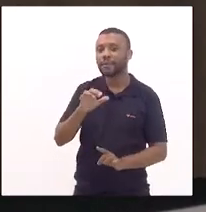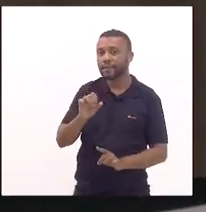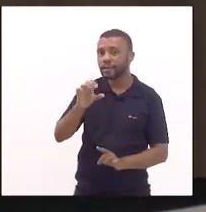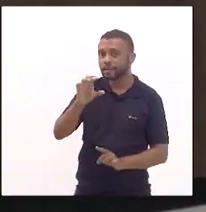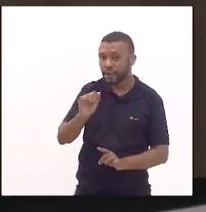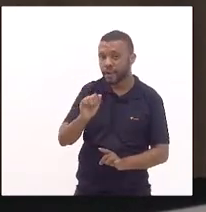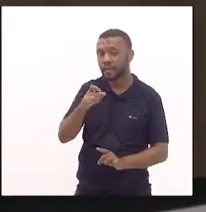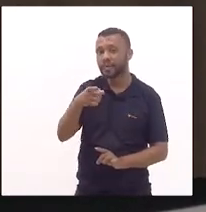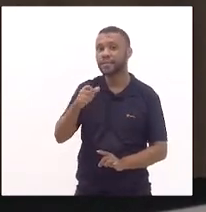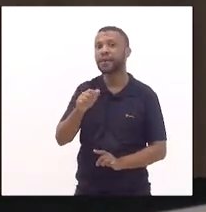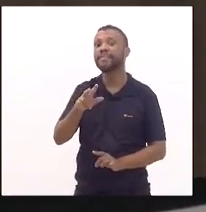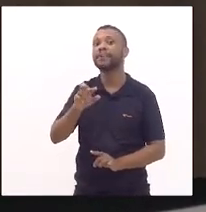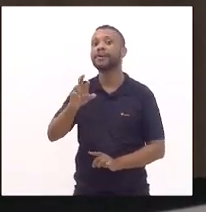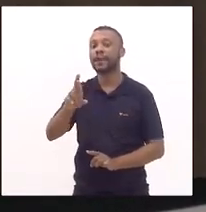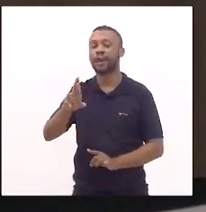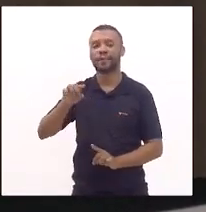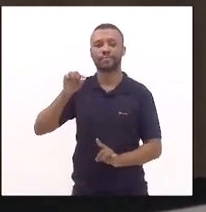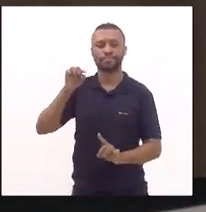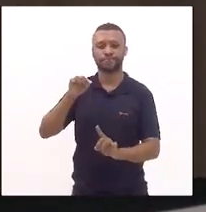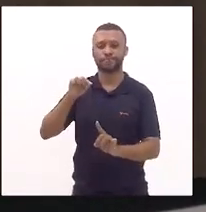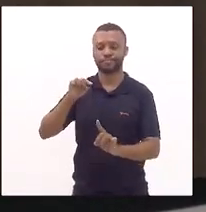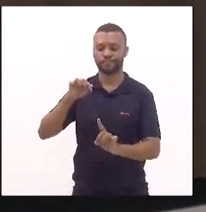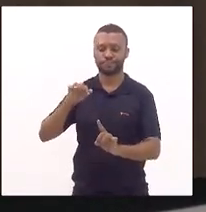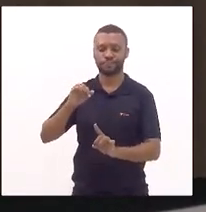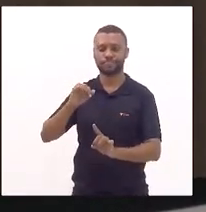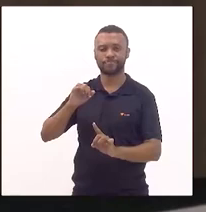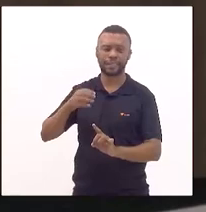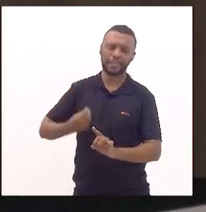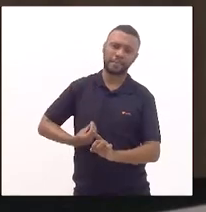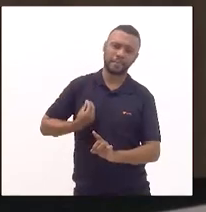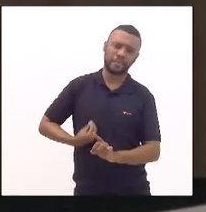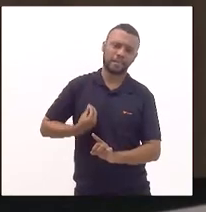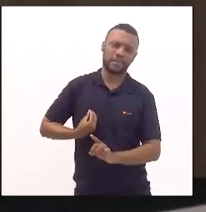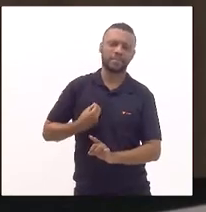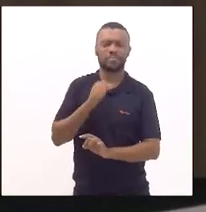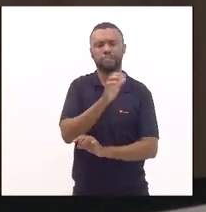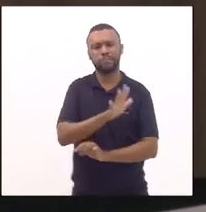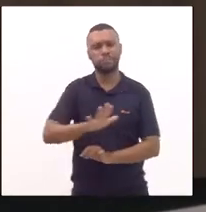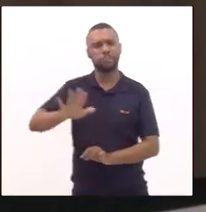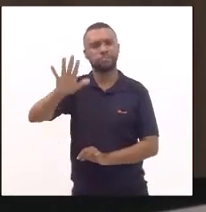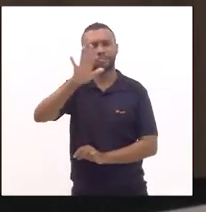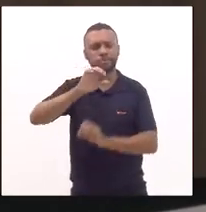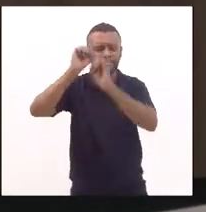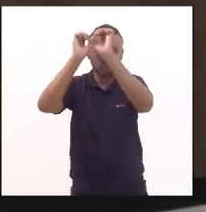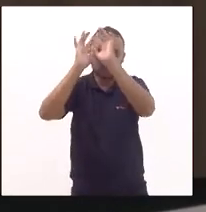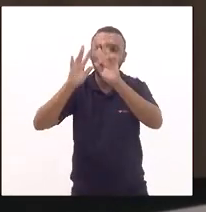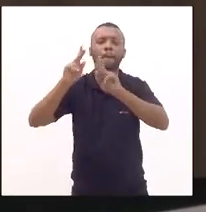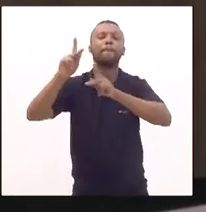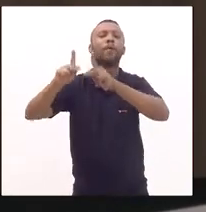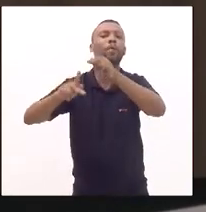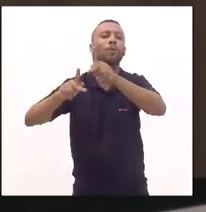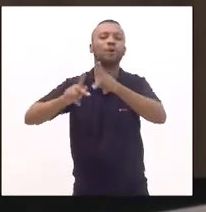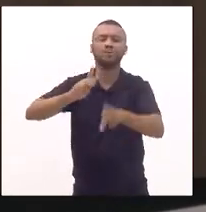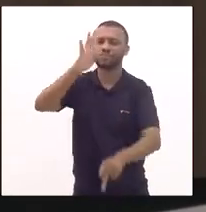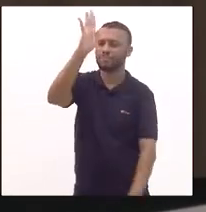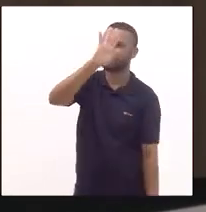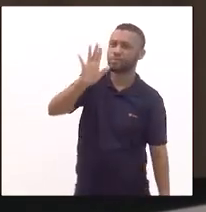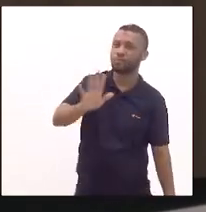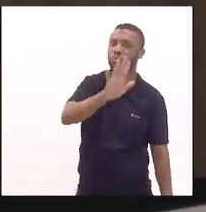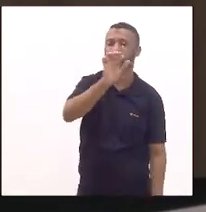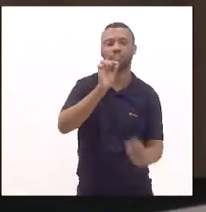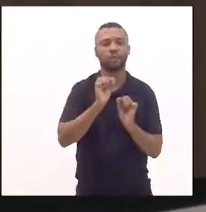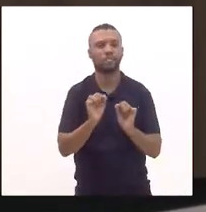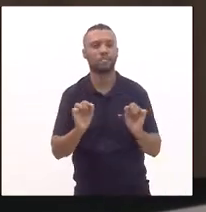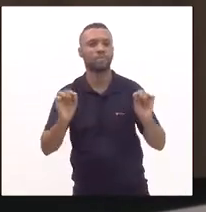nossa Chica Xavier, uma figura que está presente no imaginário de tantos brasileiros e